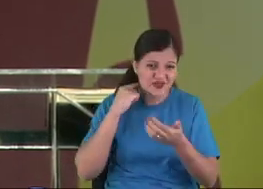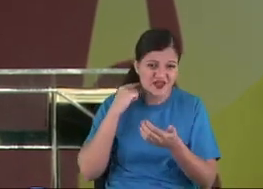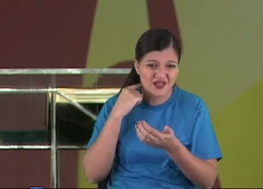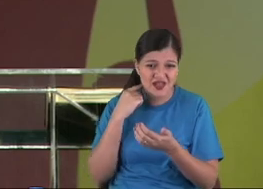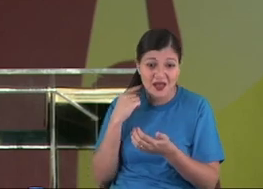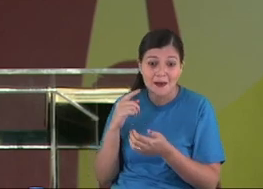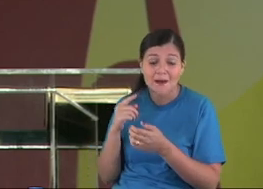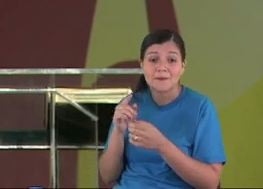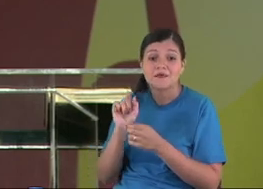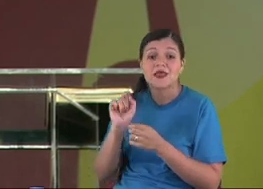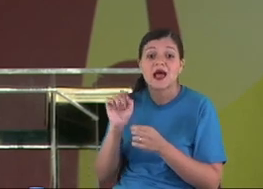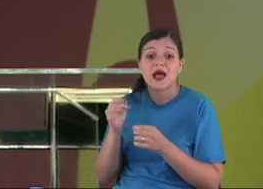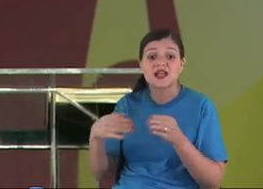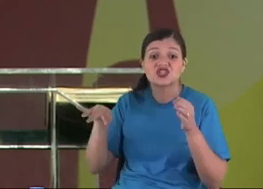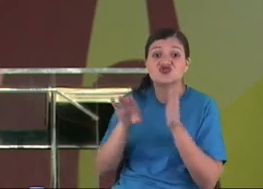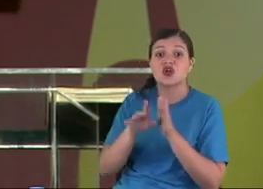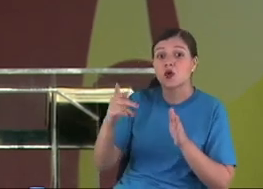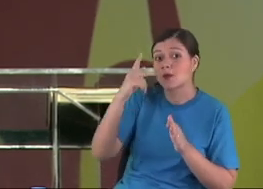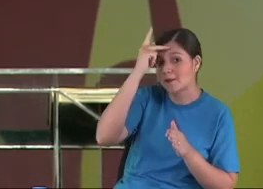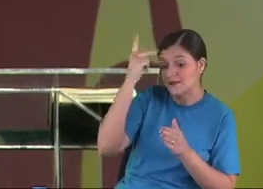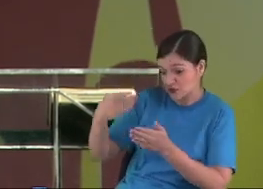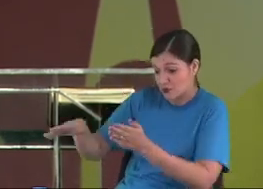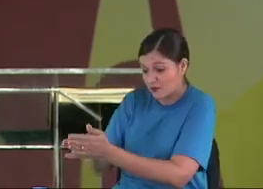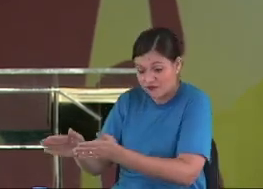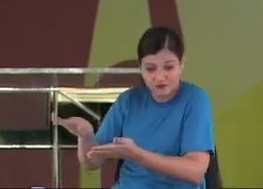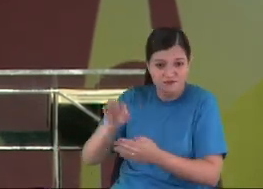alguém vinha chegando, eu guardei e